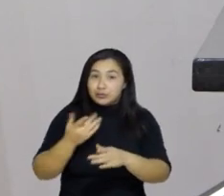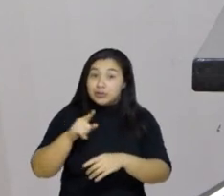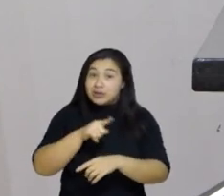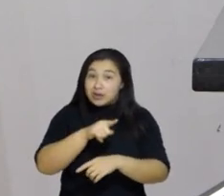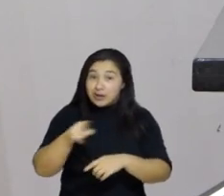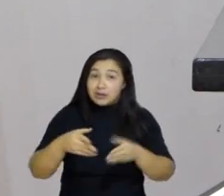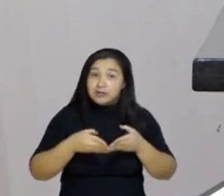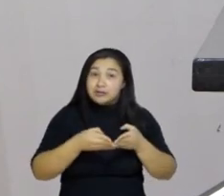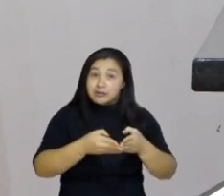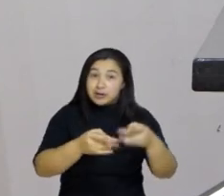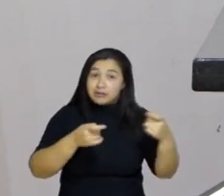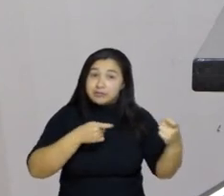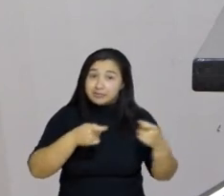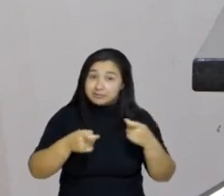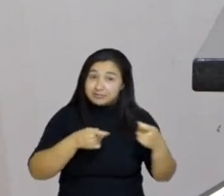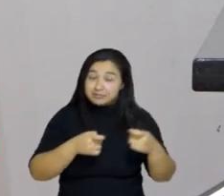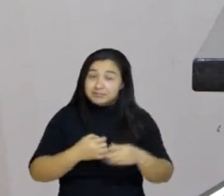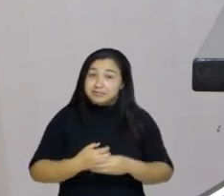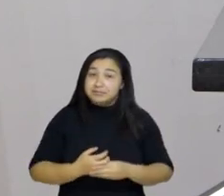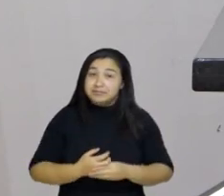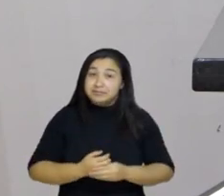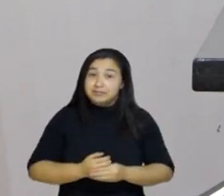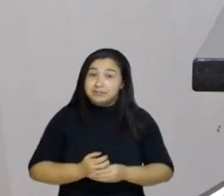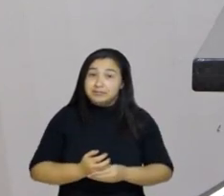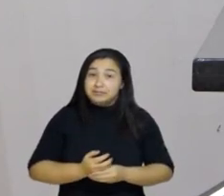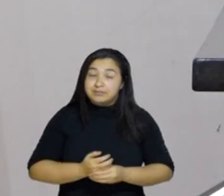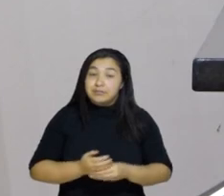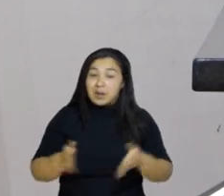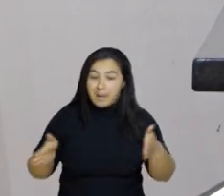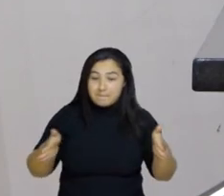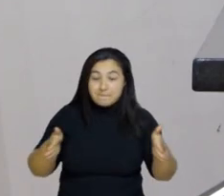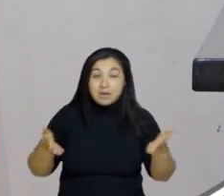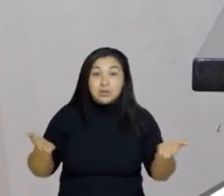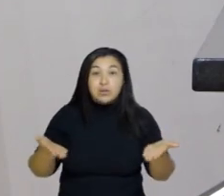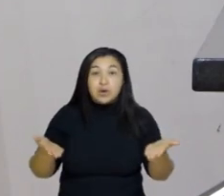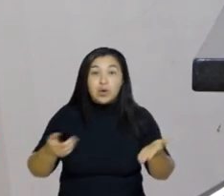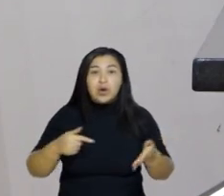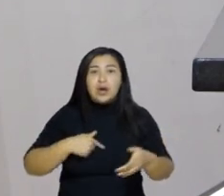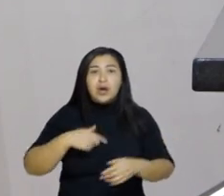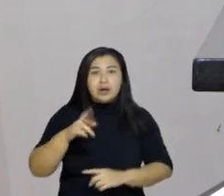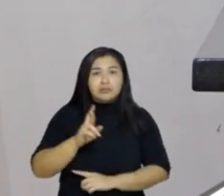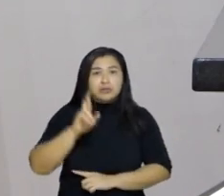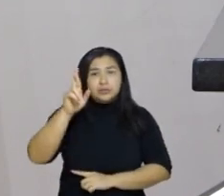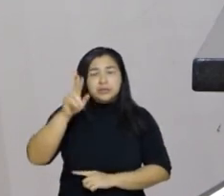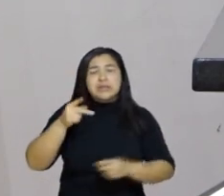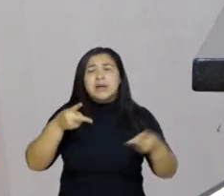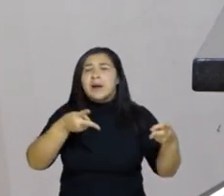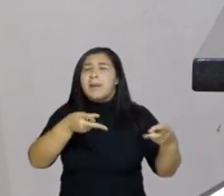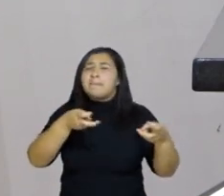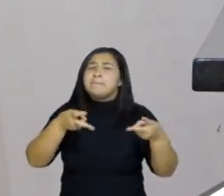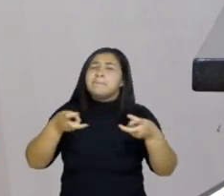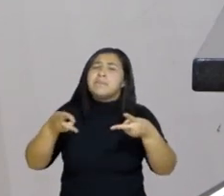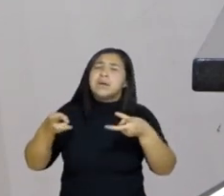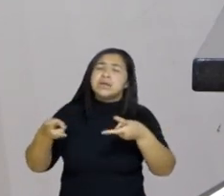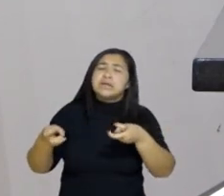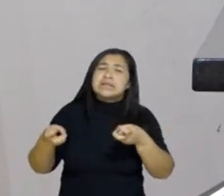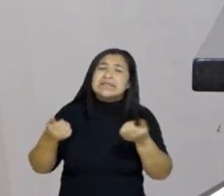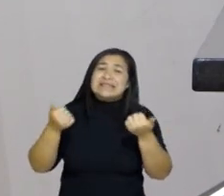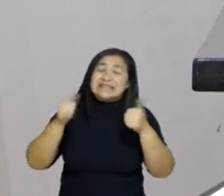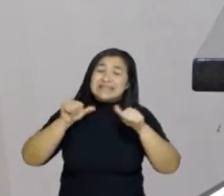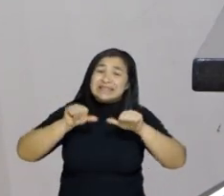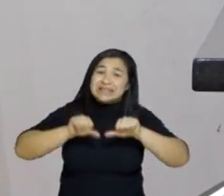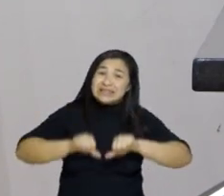realmente é uma... E nesse período que eu aqui no comando, eu observei que, infelizmente, apesar